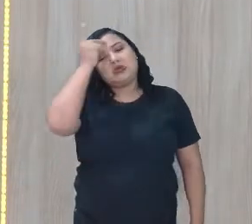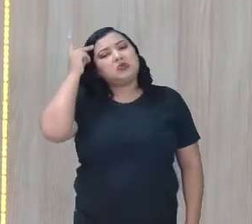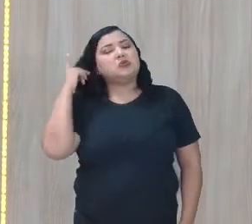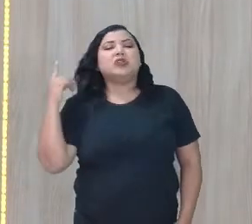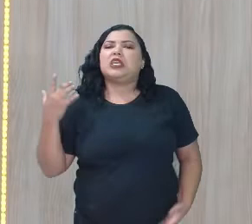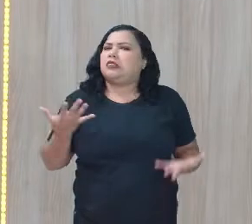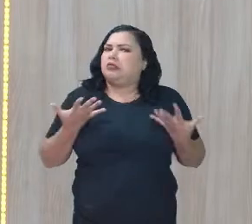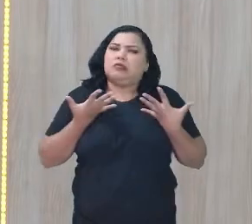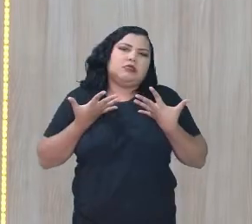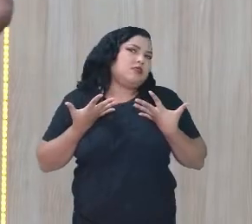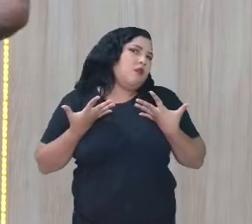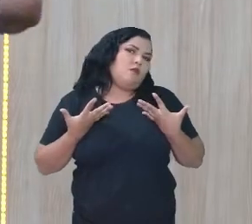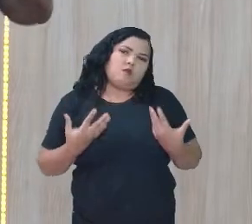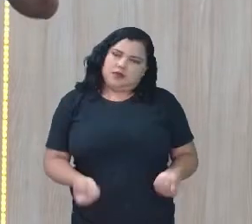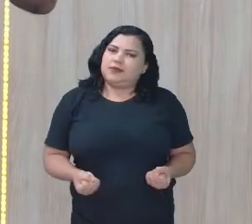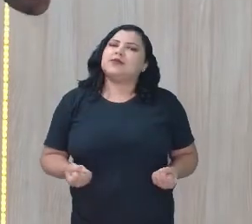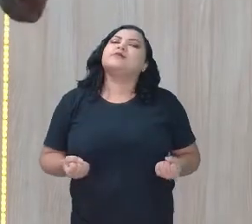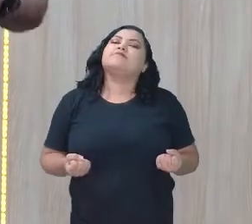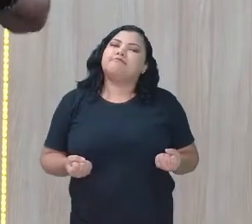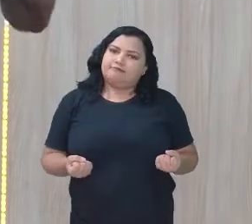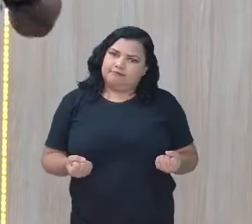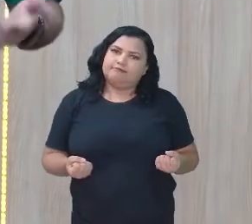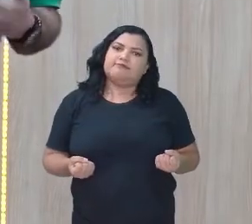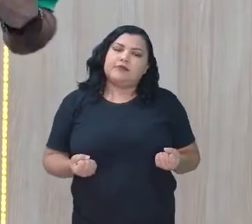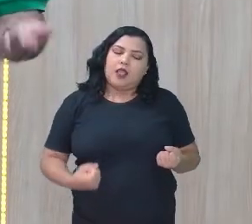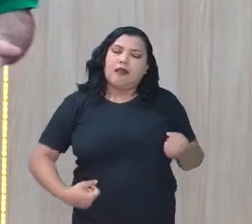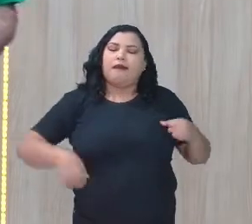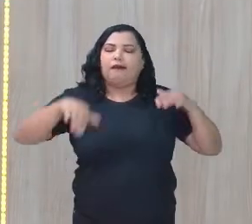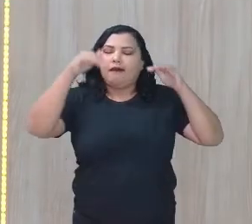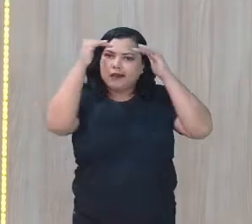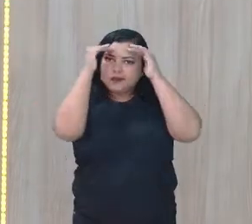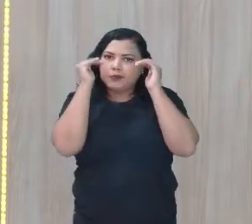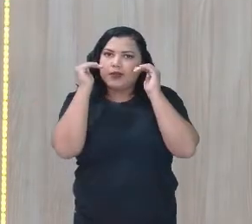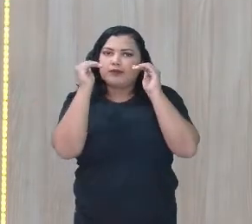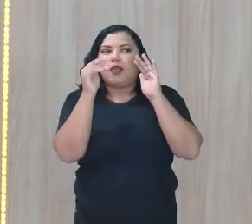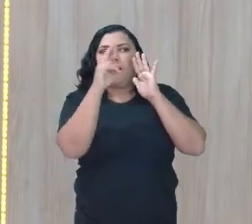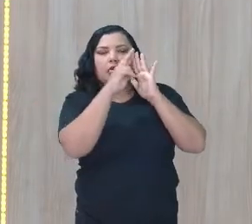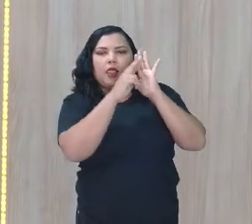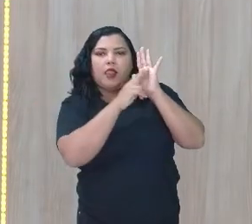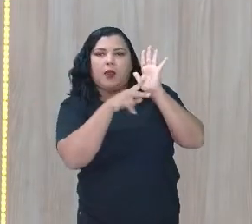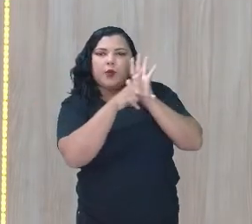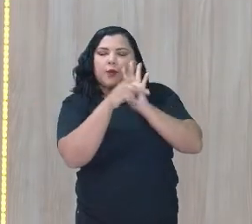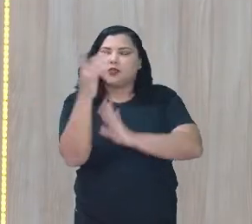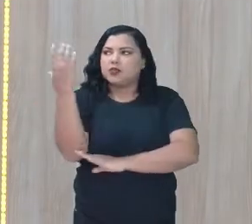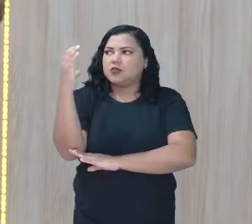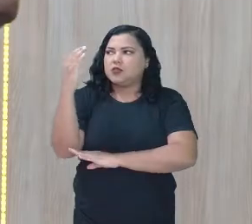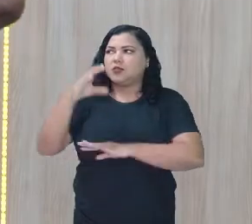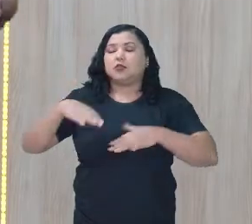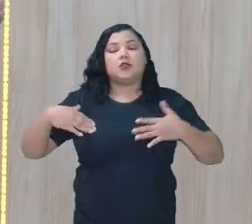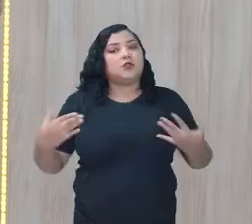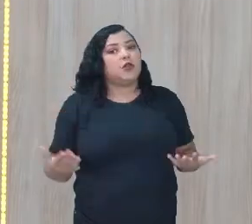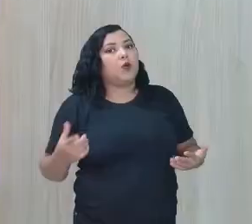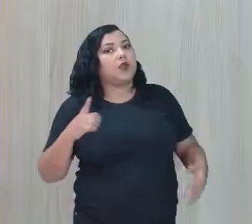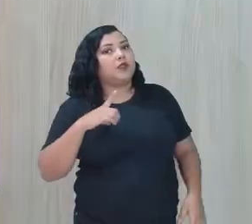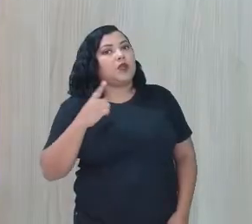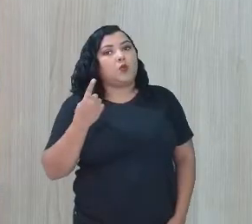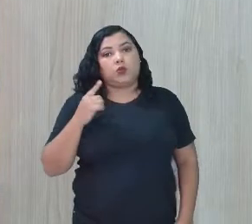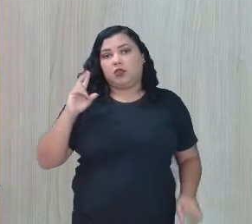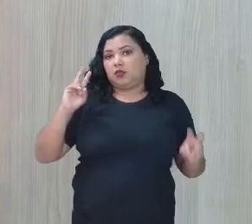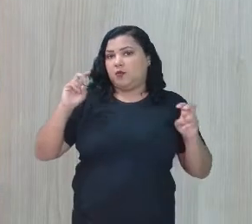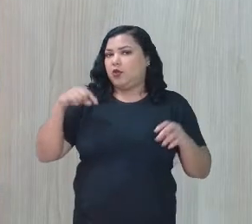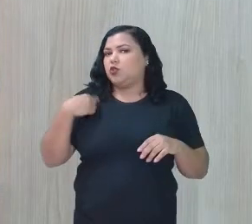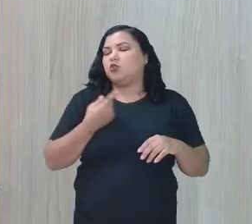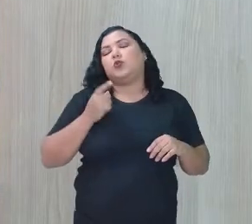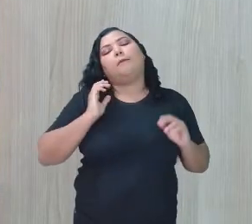pessoas que negam as questões de ordem científica, né? Então, mais cuidado, né, gente? E aí, professor Luciano, acho que tem uma questão que a